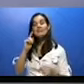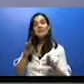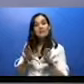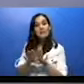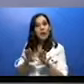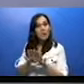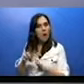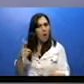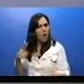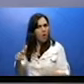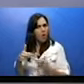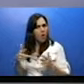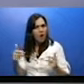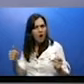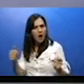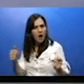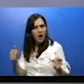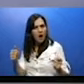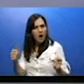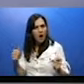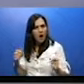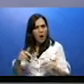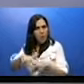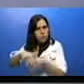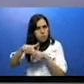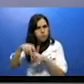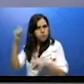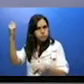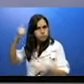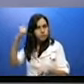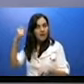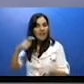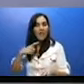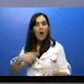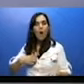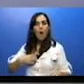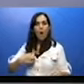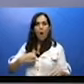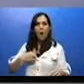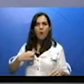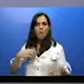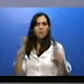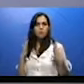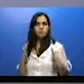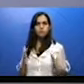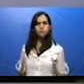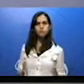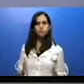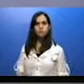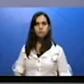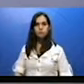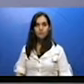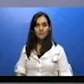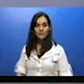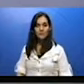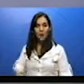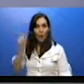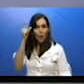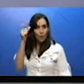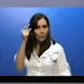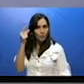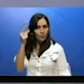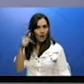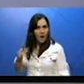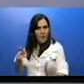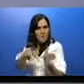outra coisa um peão que é peão tem um traje todo típico aqui nós colocamos o chapéu